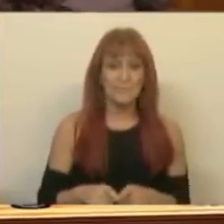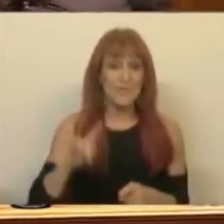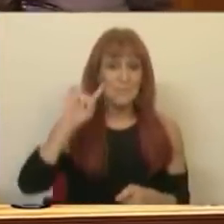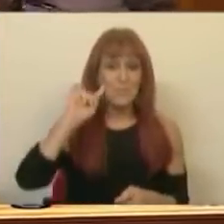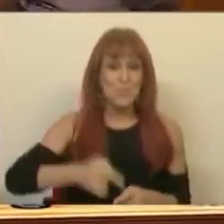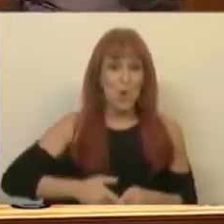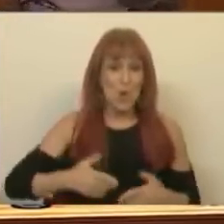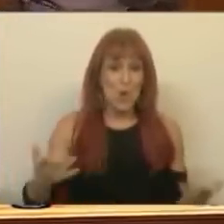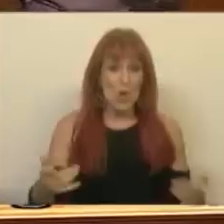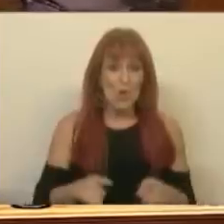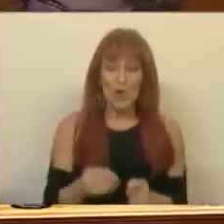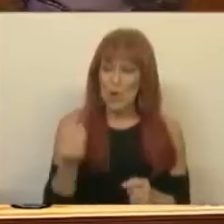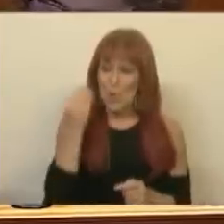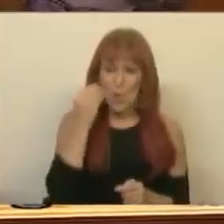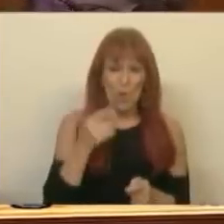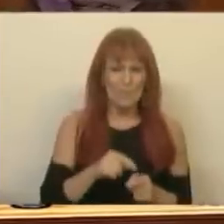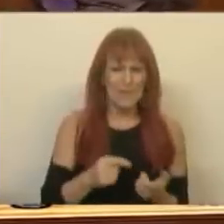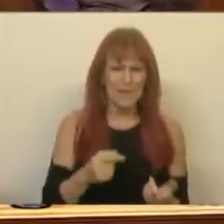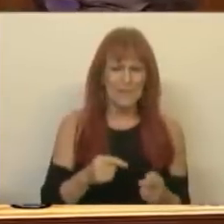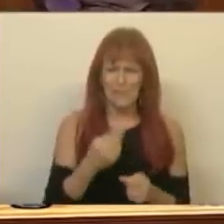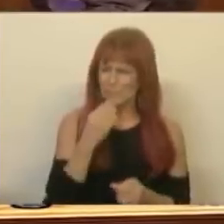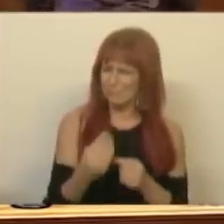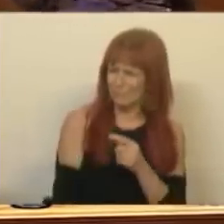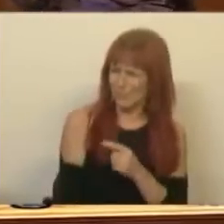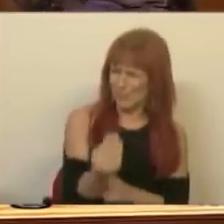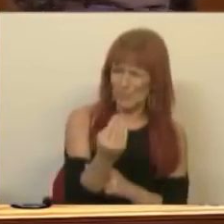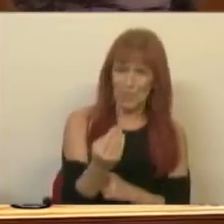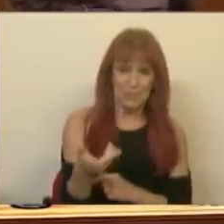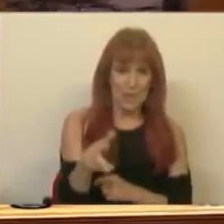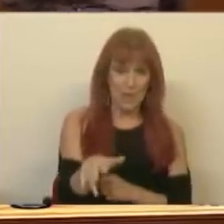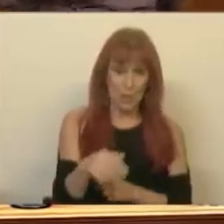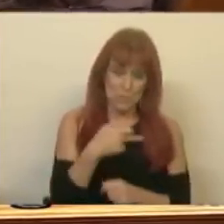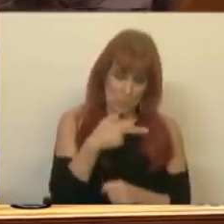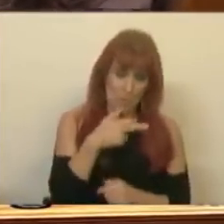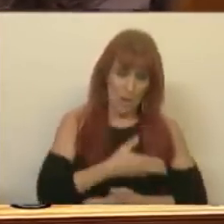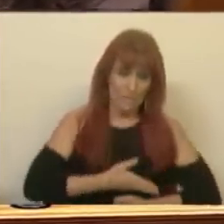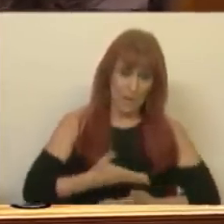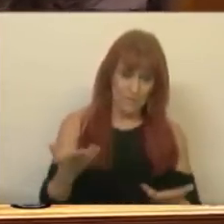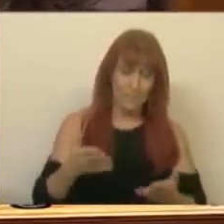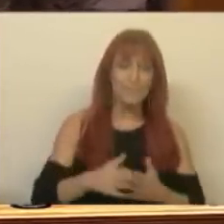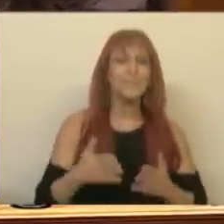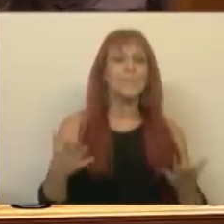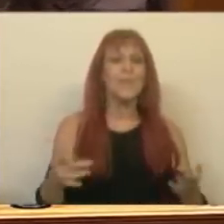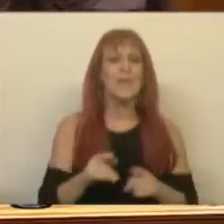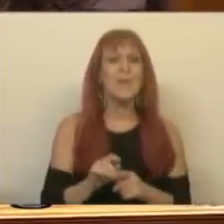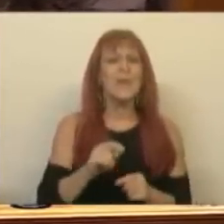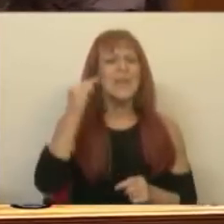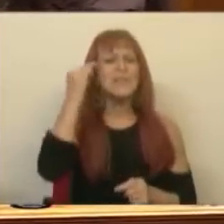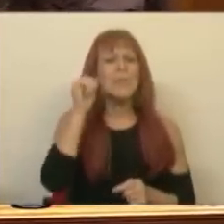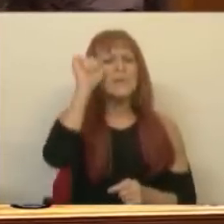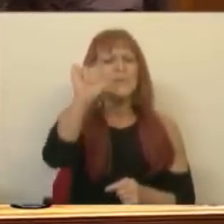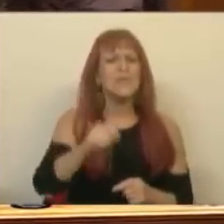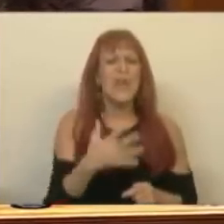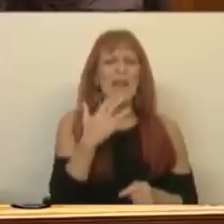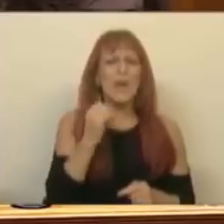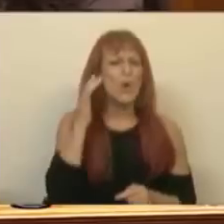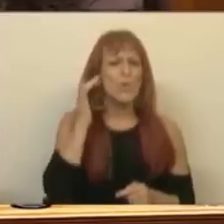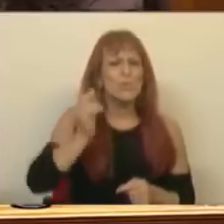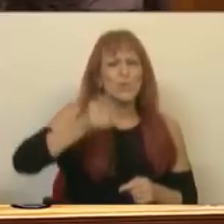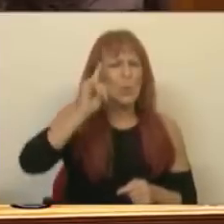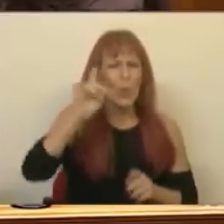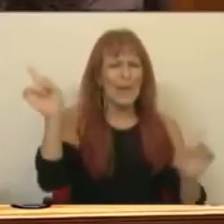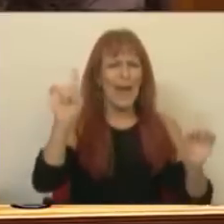saber da forma que só não foi criticado porque a circunstância era dramática que a sua especialidade não é o Rigor dos